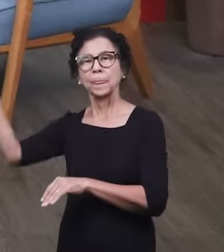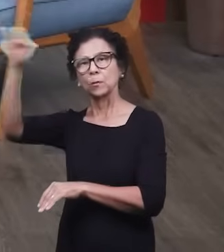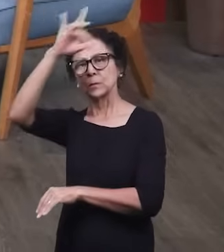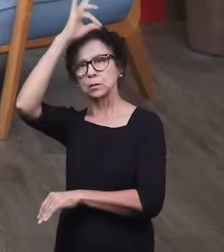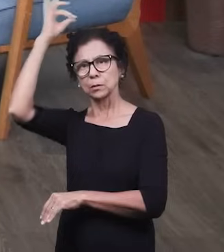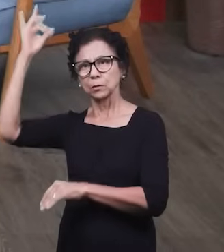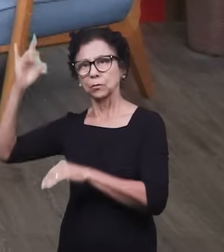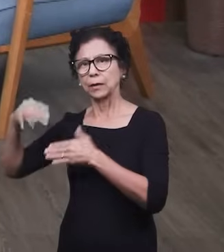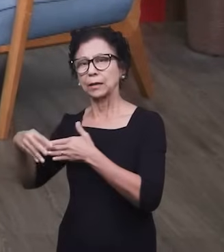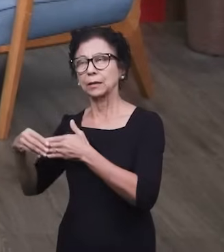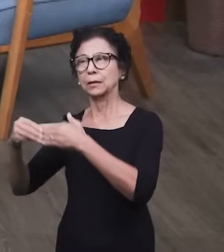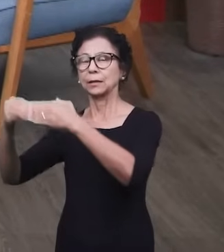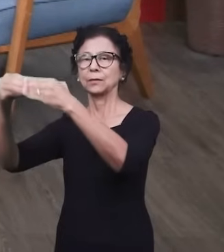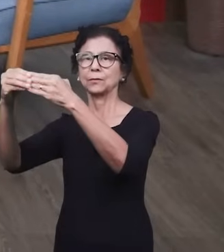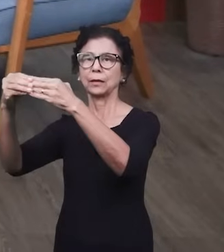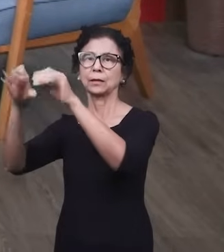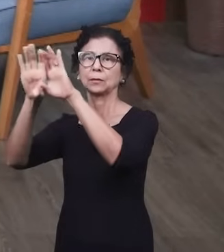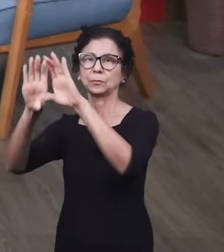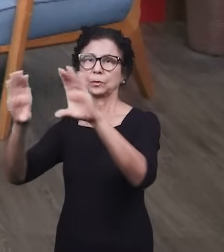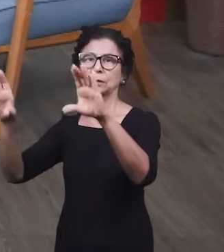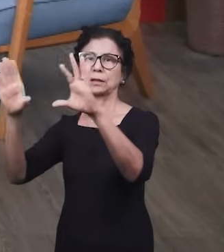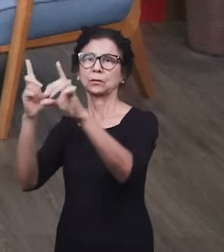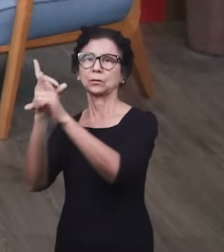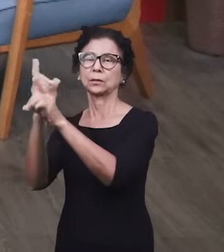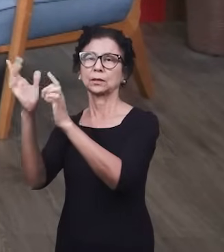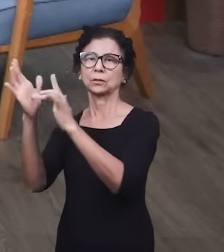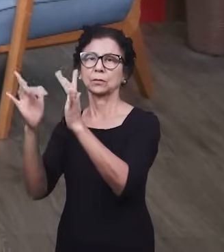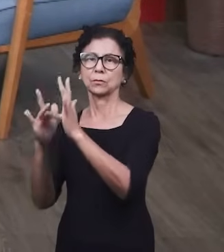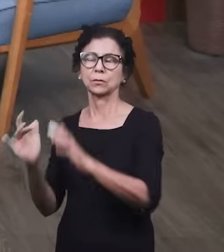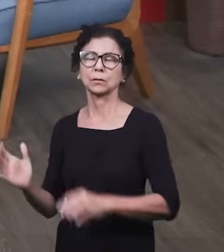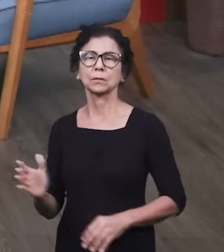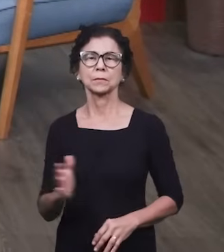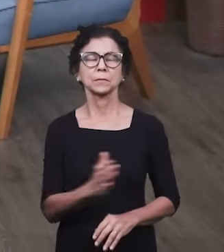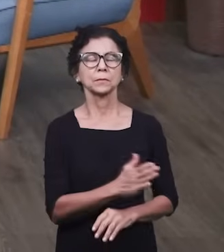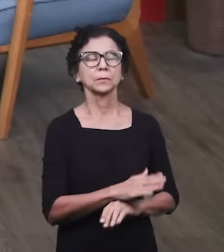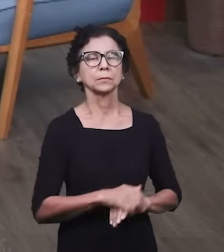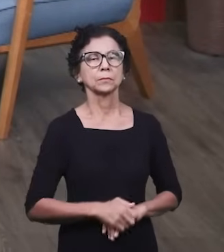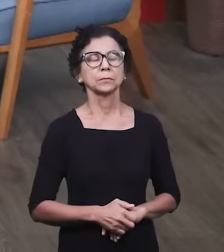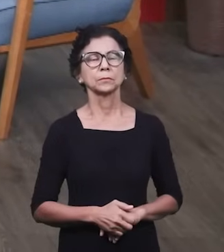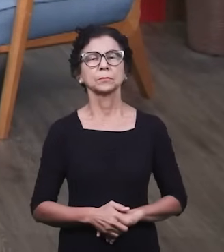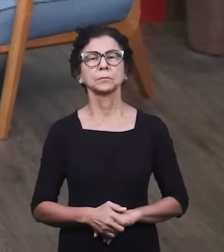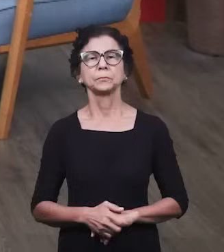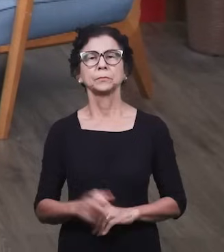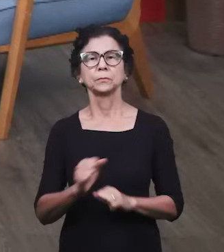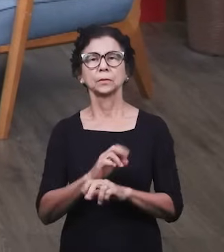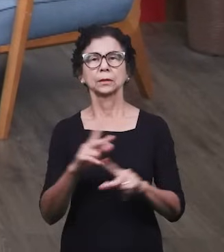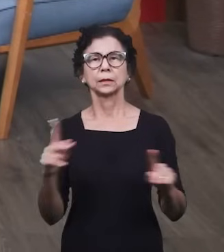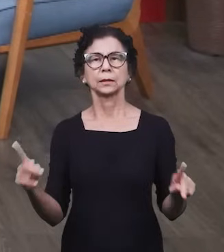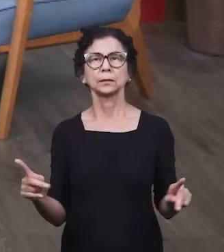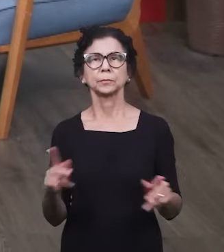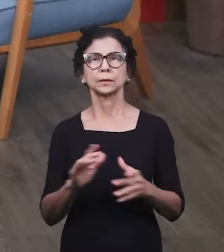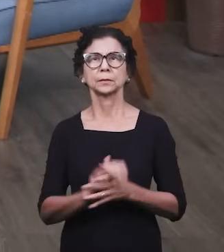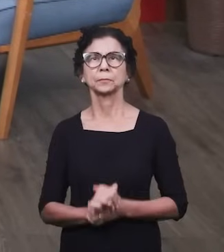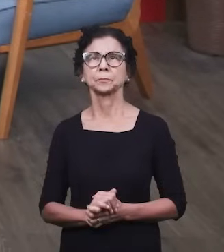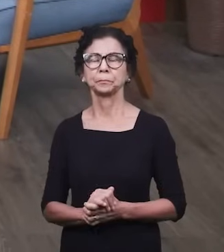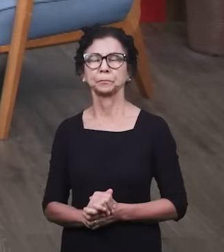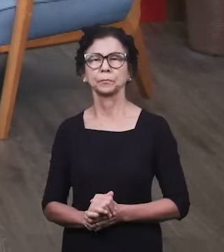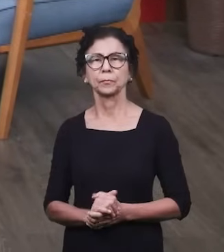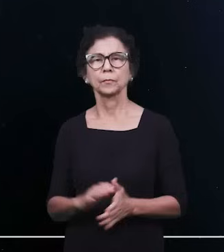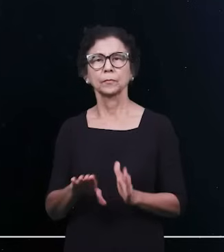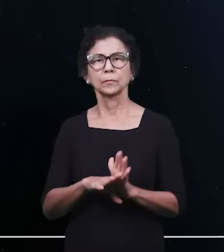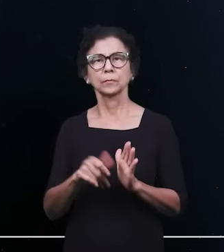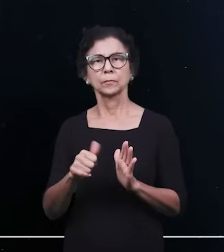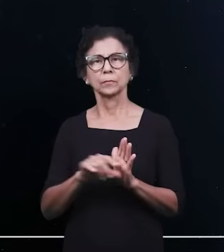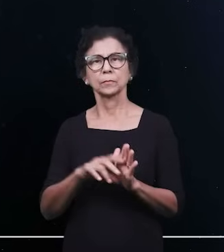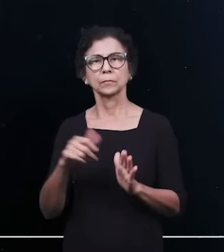Maravilhoso. Glória a Deus. Maravilhoso. Bom, eu vou ler um texto no livro de Apocalipse, Apocalipse capítulo 1, verso 16, para que vocês comentem. Diz assim: E